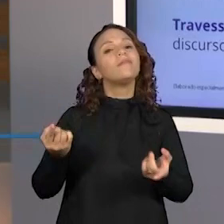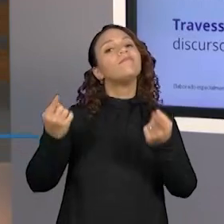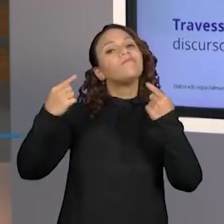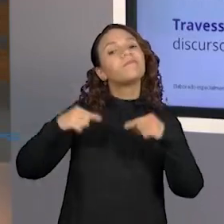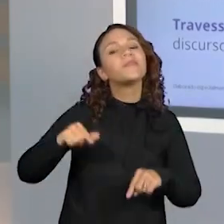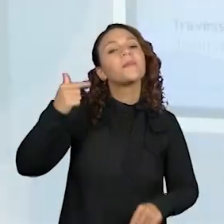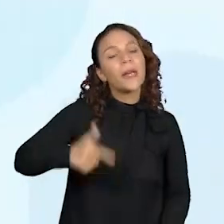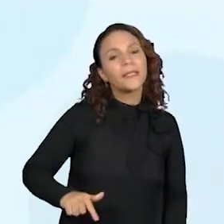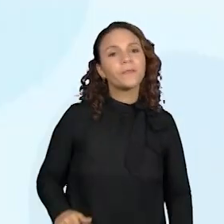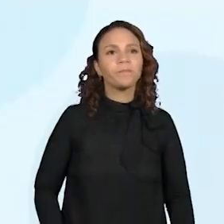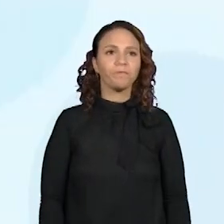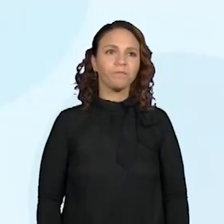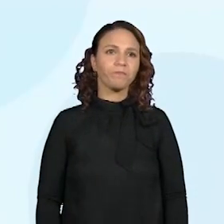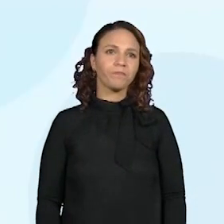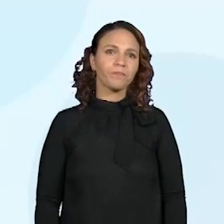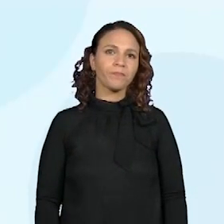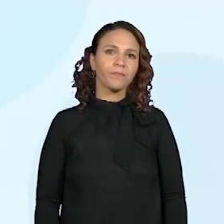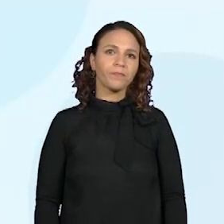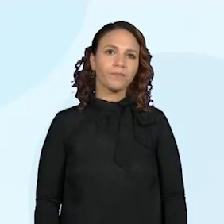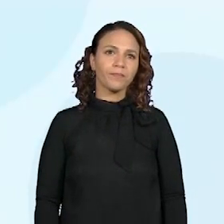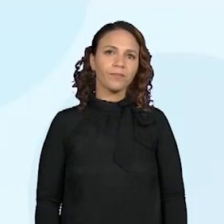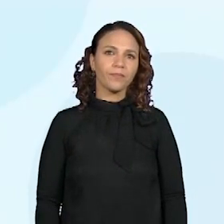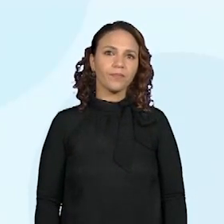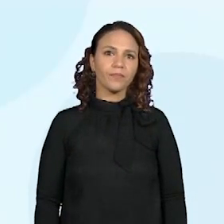vamos para a tela.